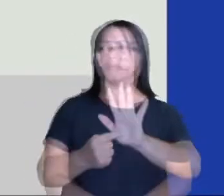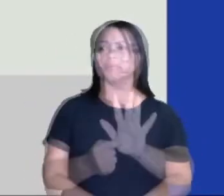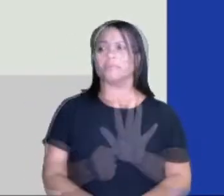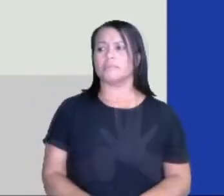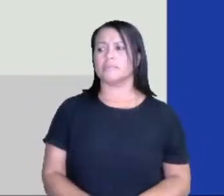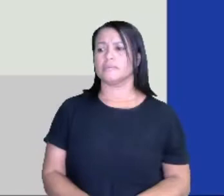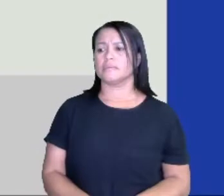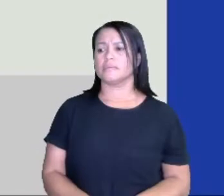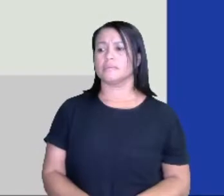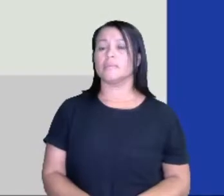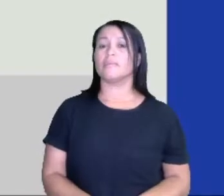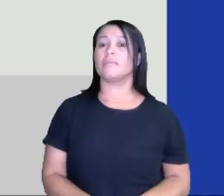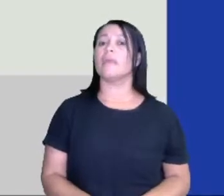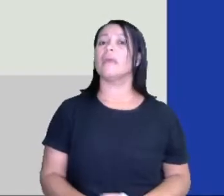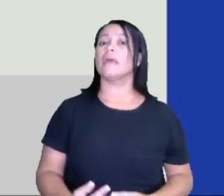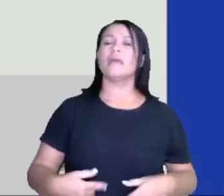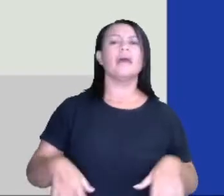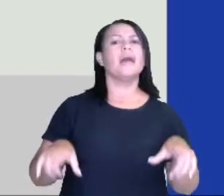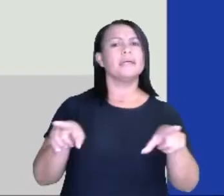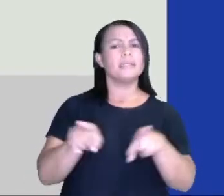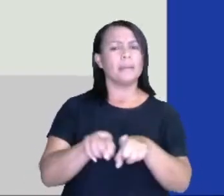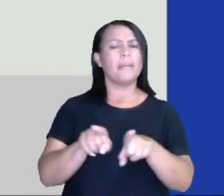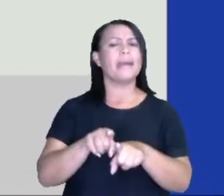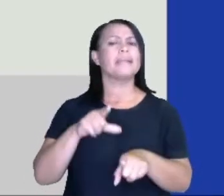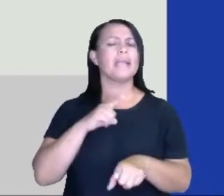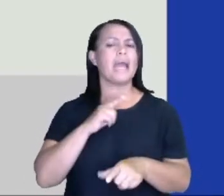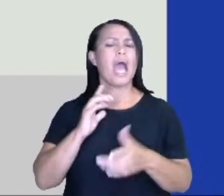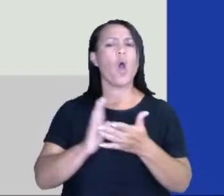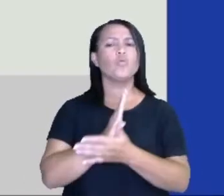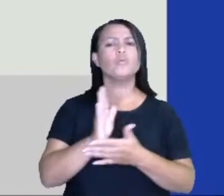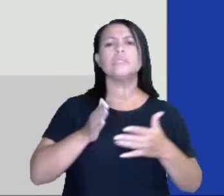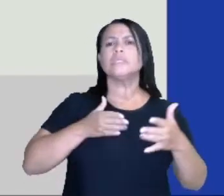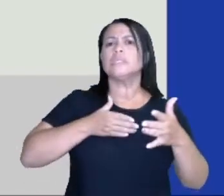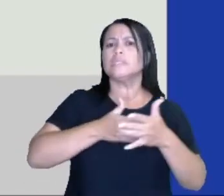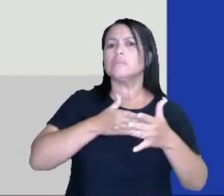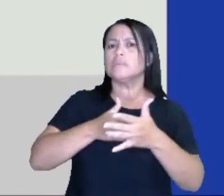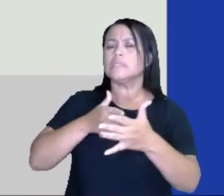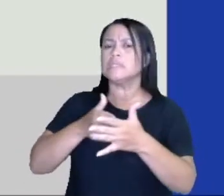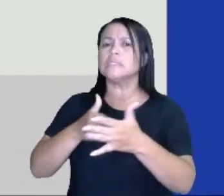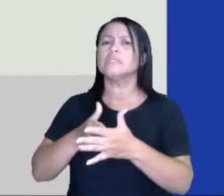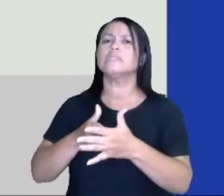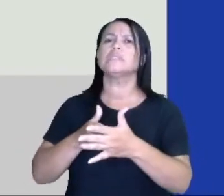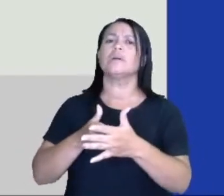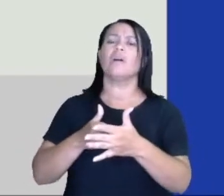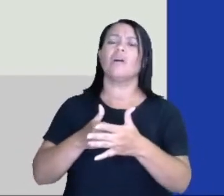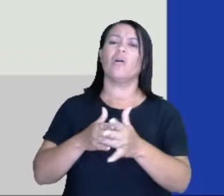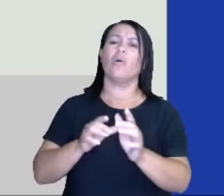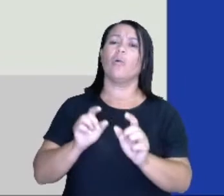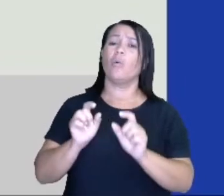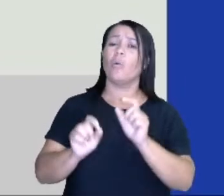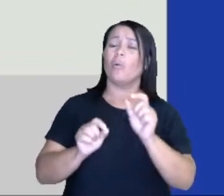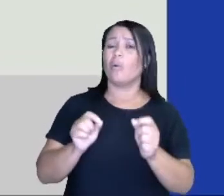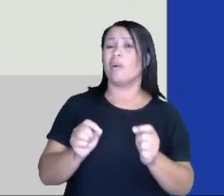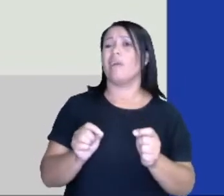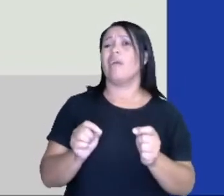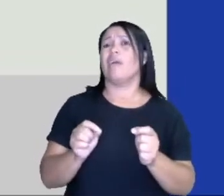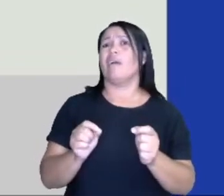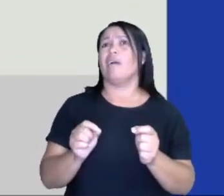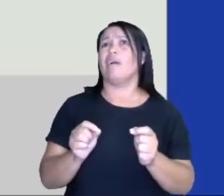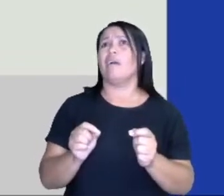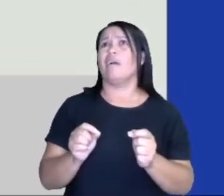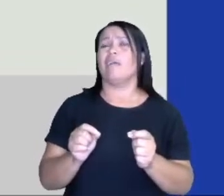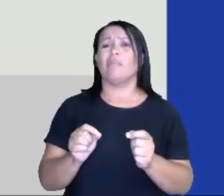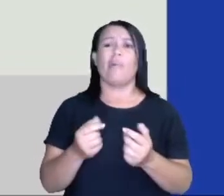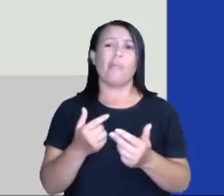deformação. Ainda assim, ele possui algumas limitações. O transporte não é muito confortável,